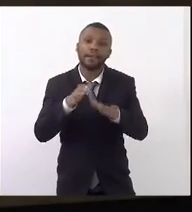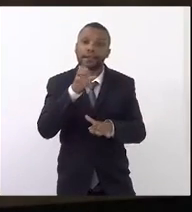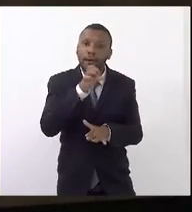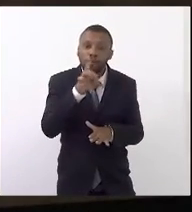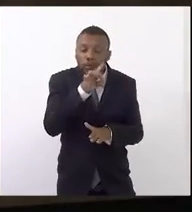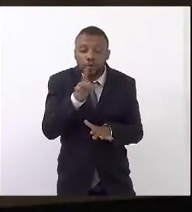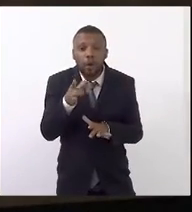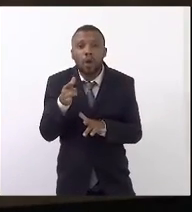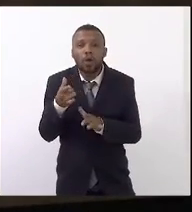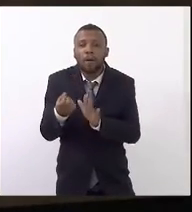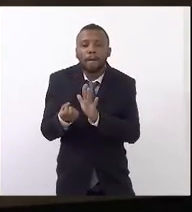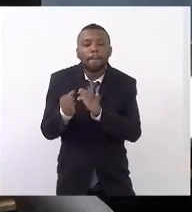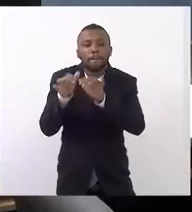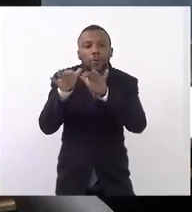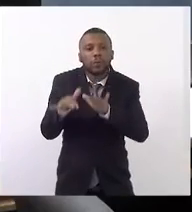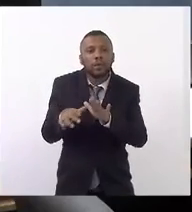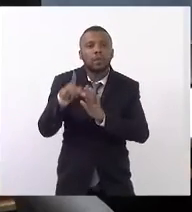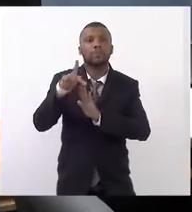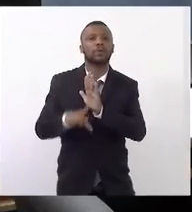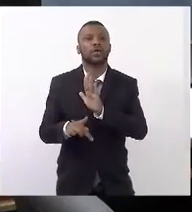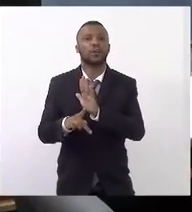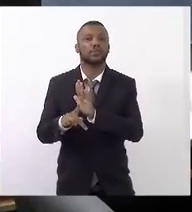produzi emendas a esse projeto.